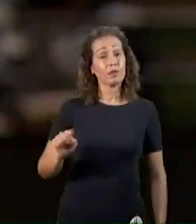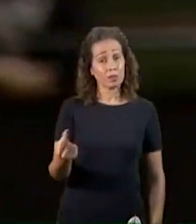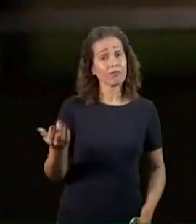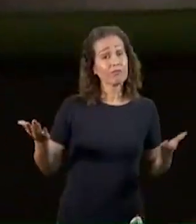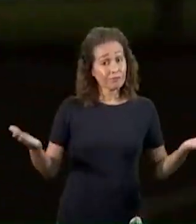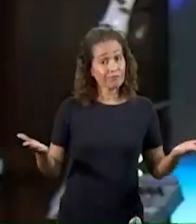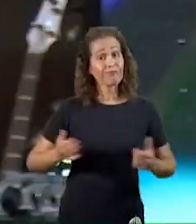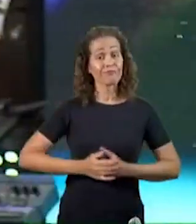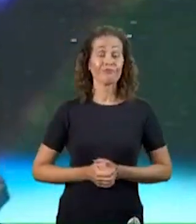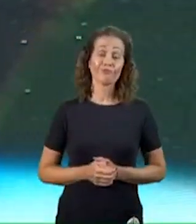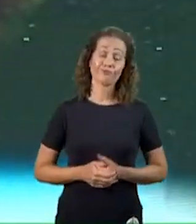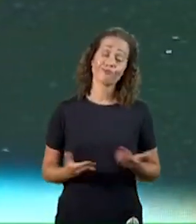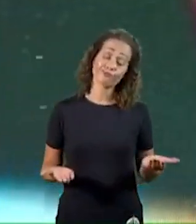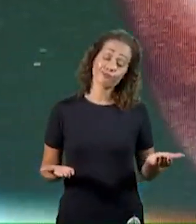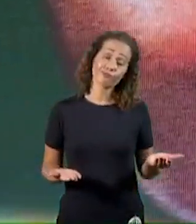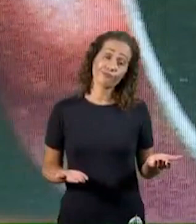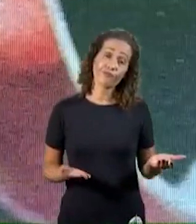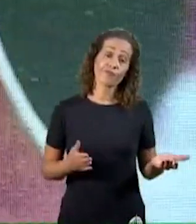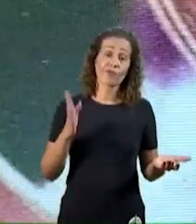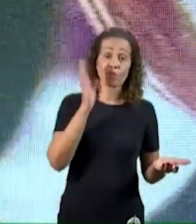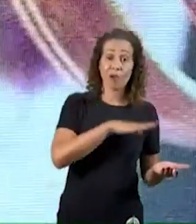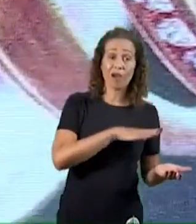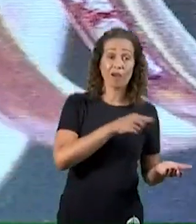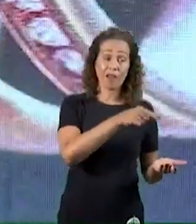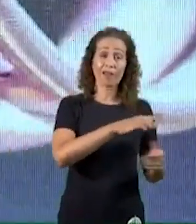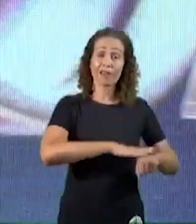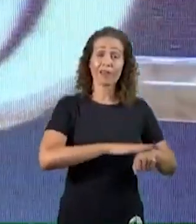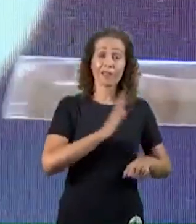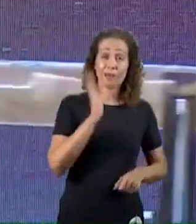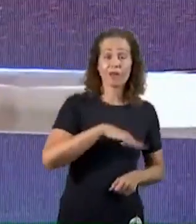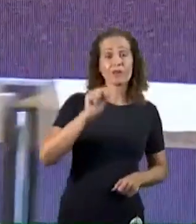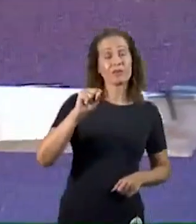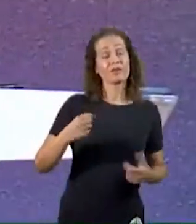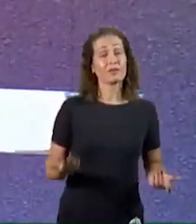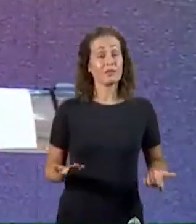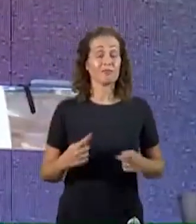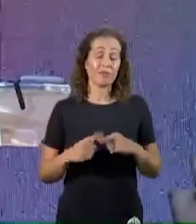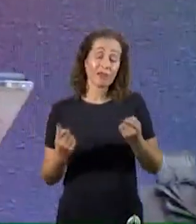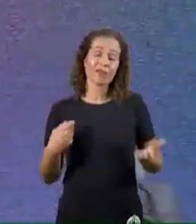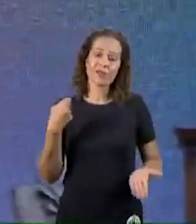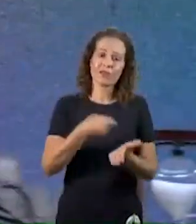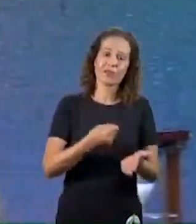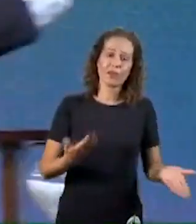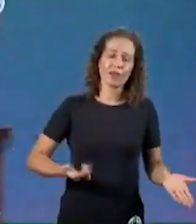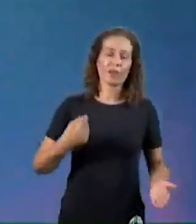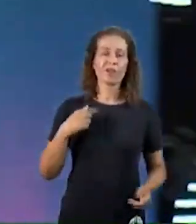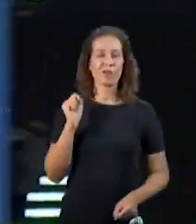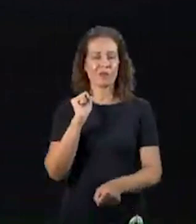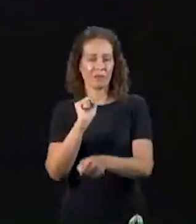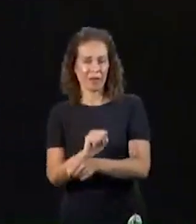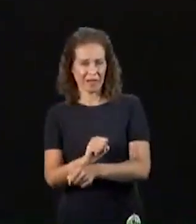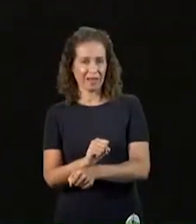Sim. Recebi o mal. Eu vou parar de ajudar as pessoas por causa disso? Não. Mas eu posso ficar mais